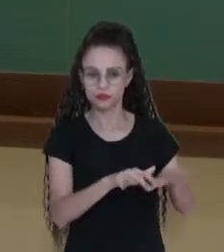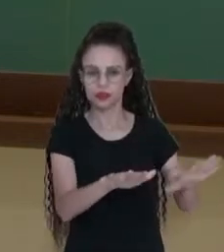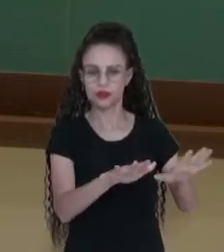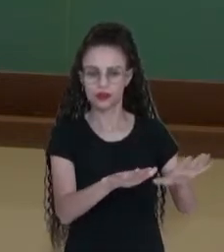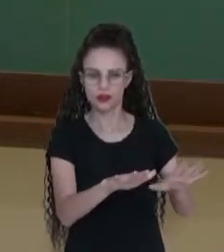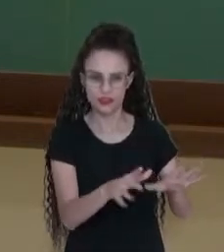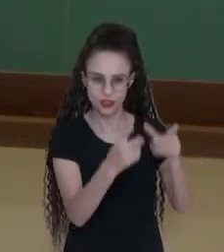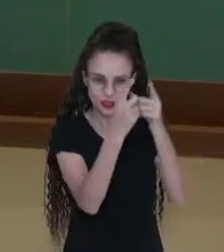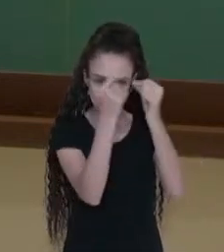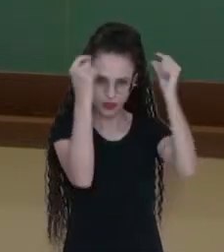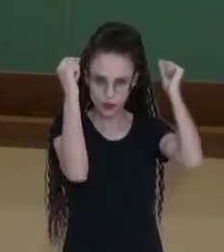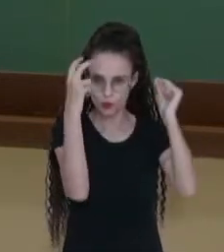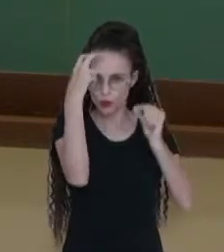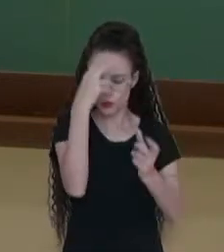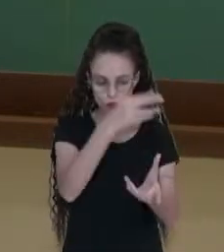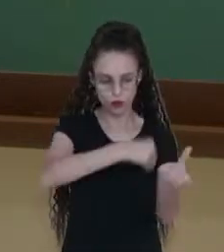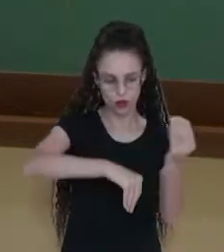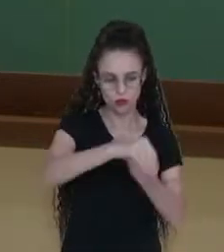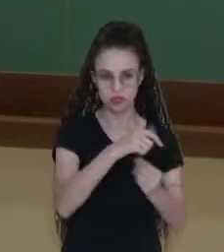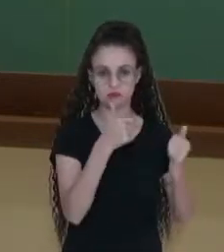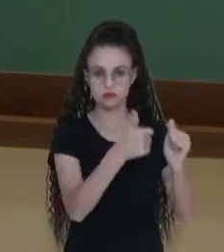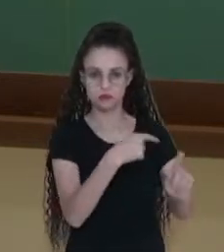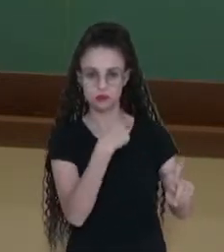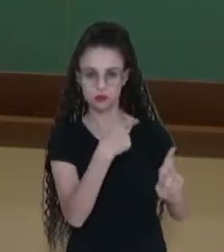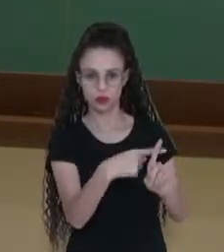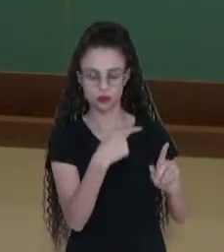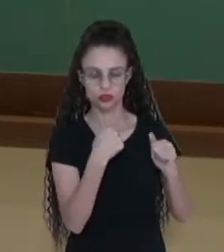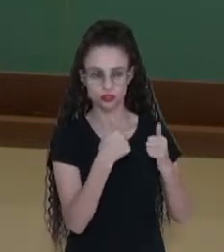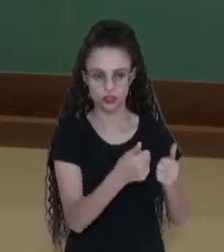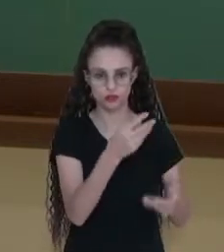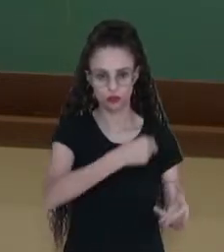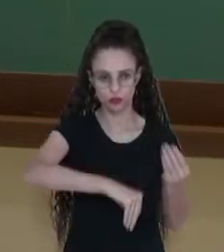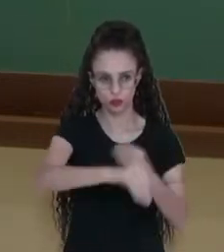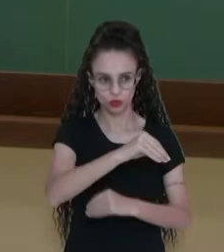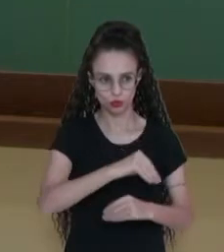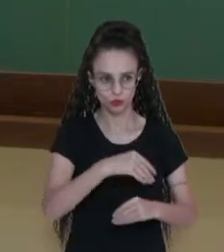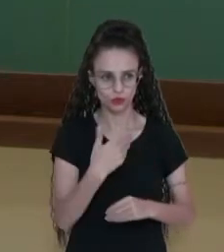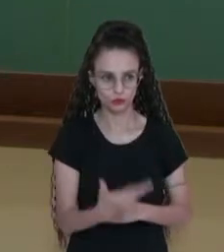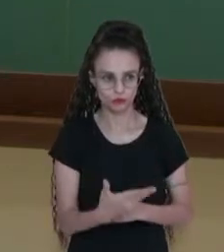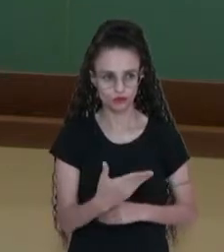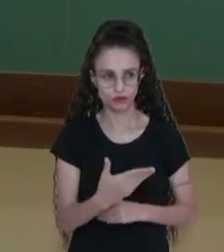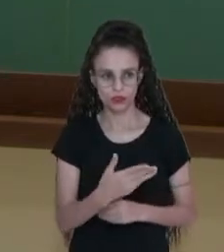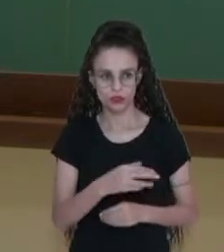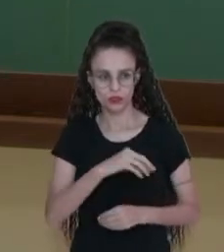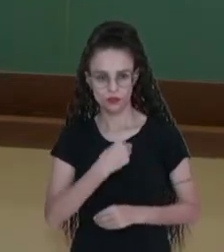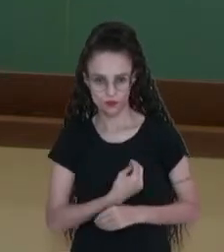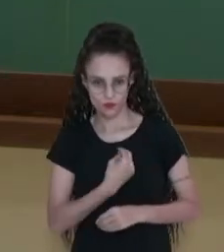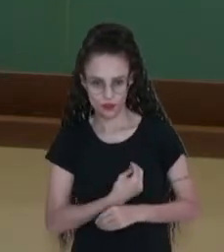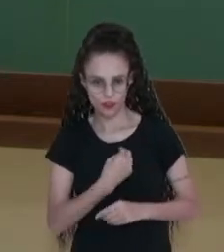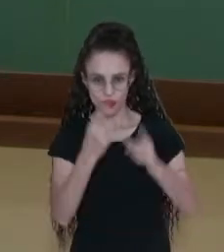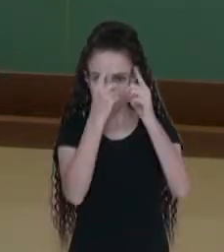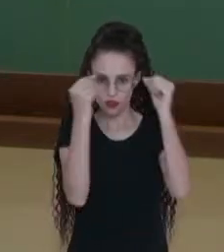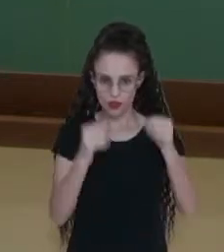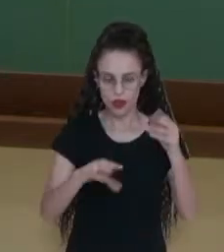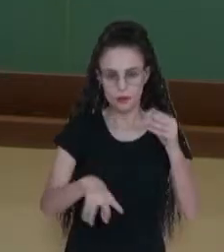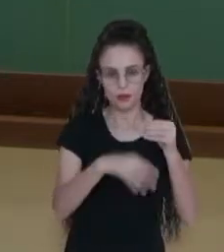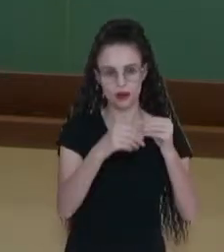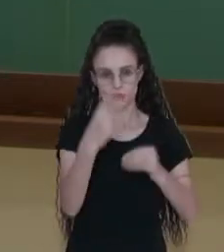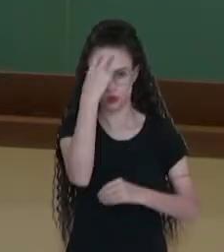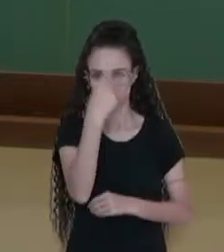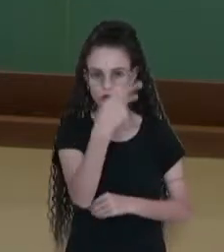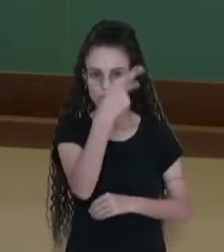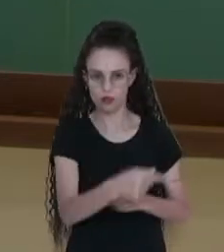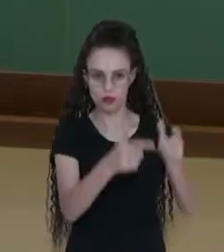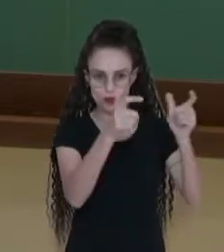positivo, ou seja, pegava a cultura local e trazia sua cultura grega para existir uma mistura. Então, trazer o modo de viver grego agregado à cultura daquele local